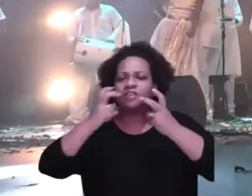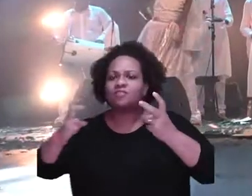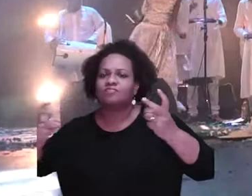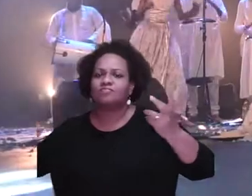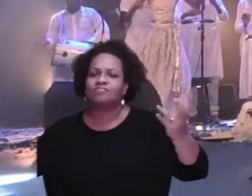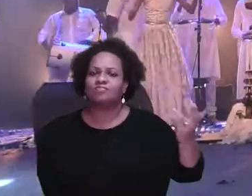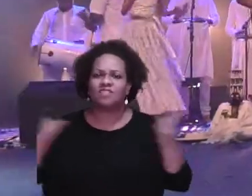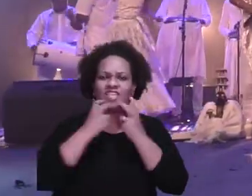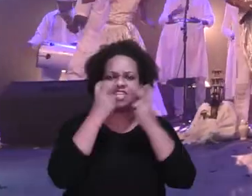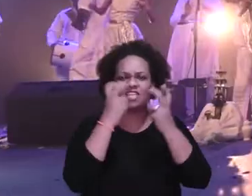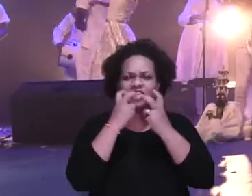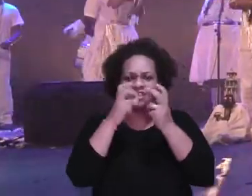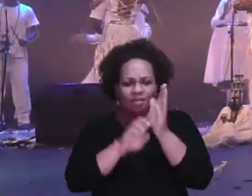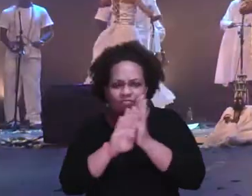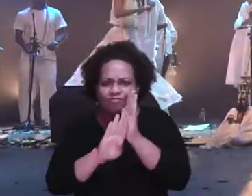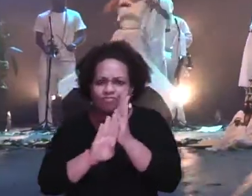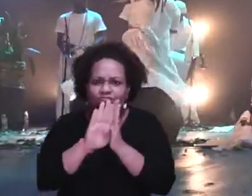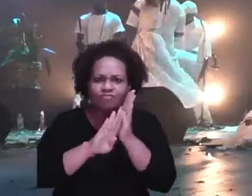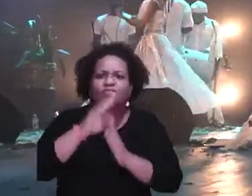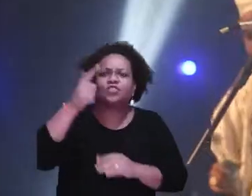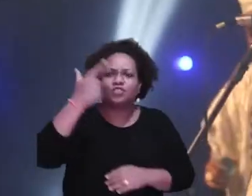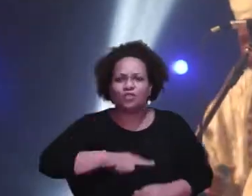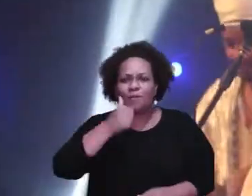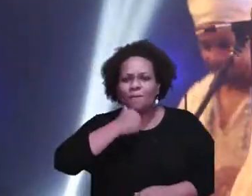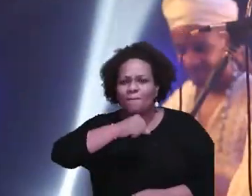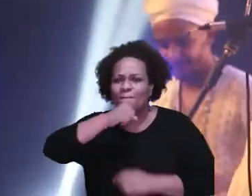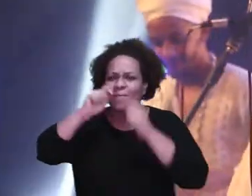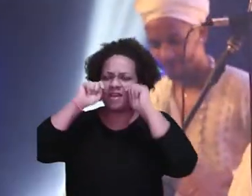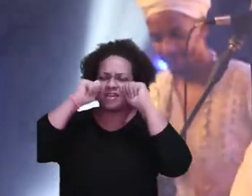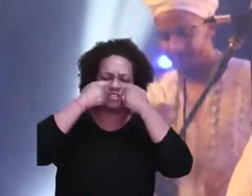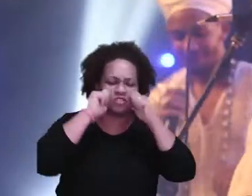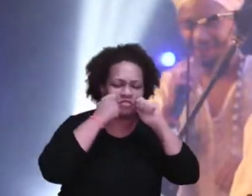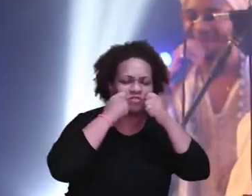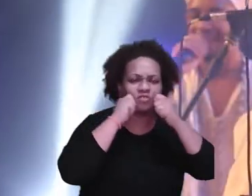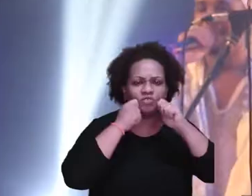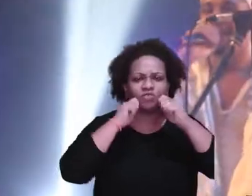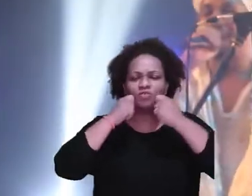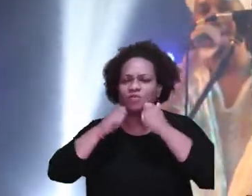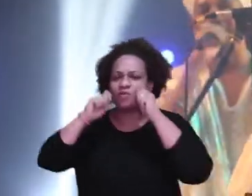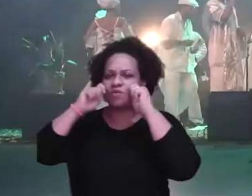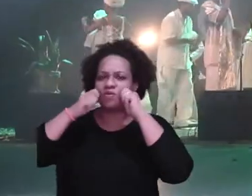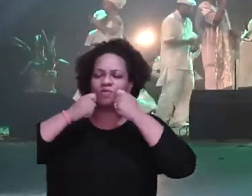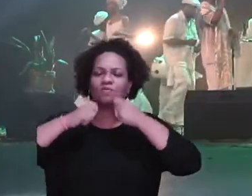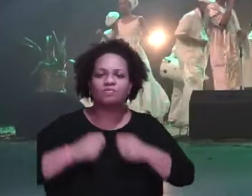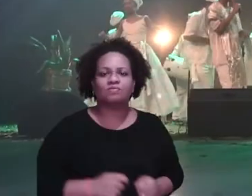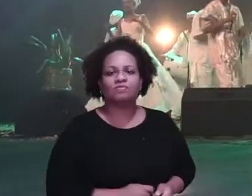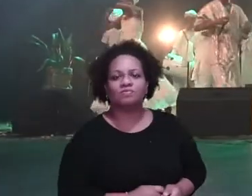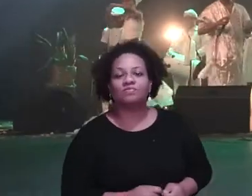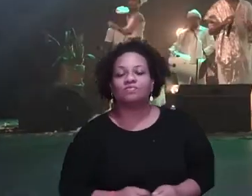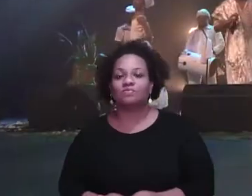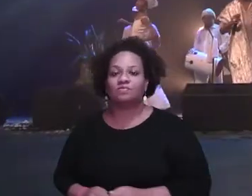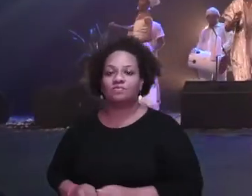é burro não precisa ficar mais uma manteiga chorou amávamos